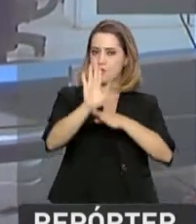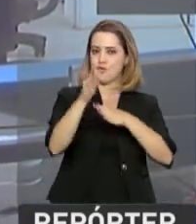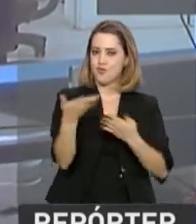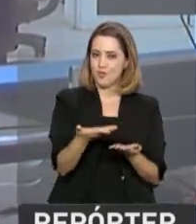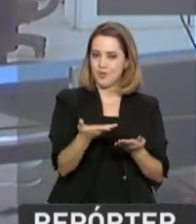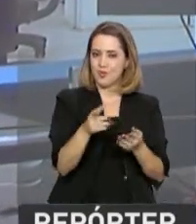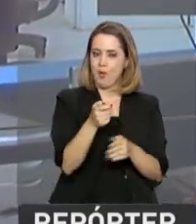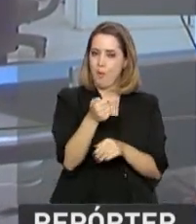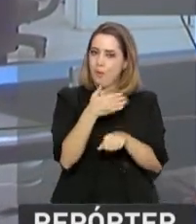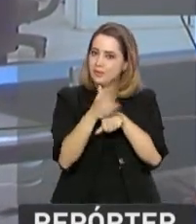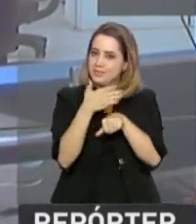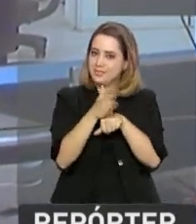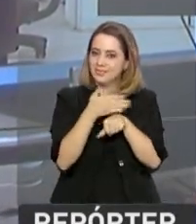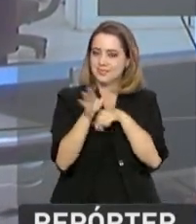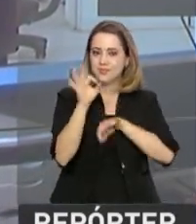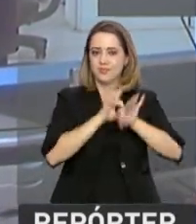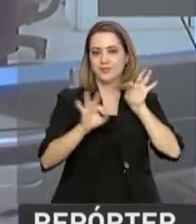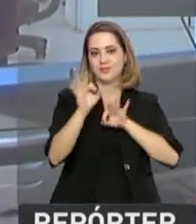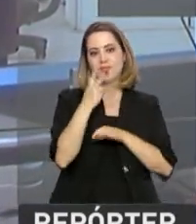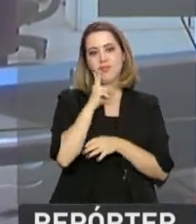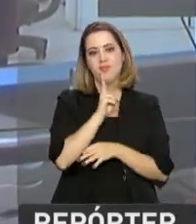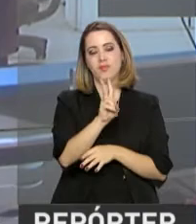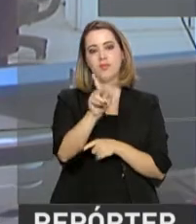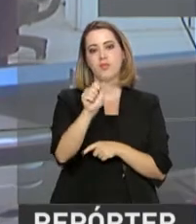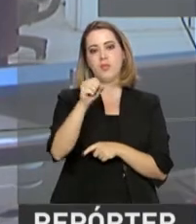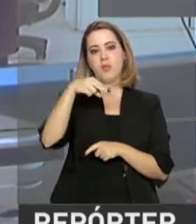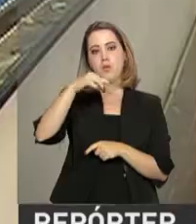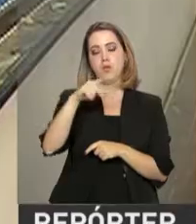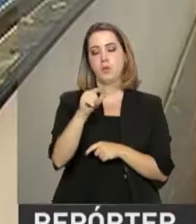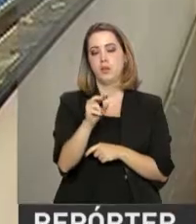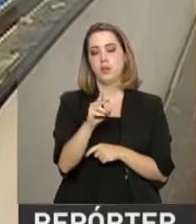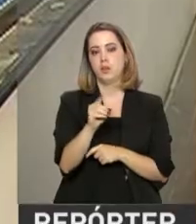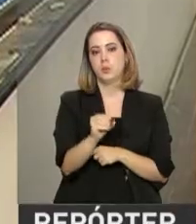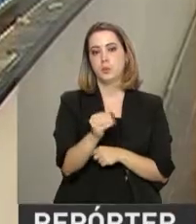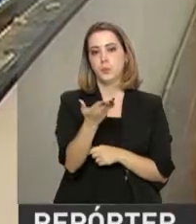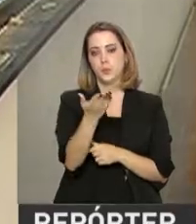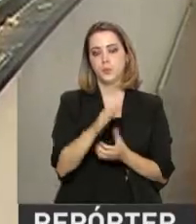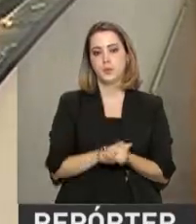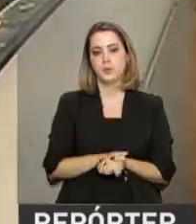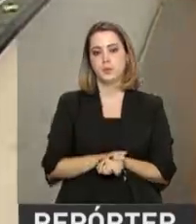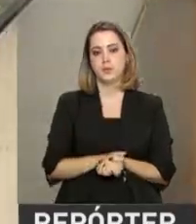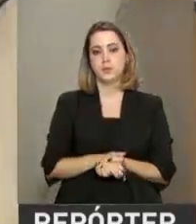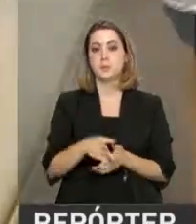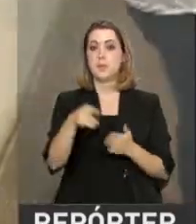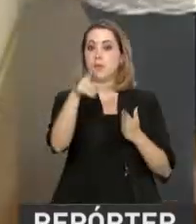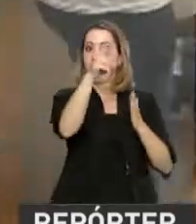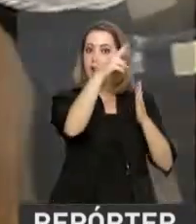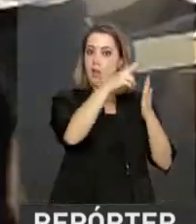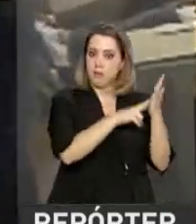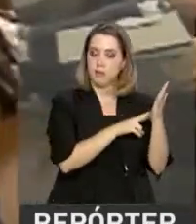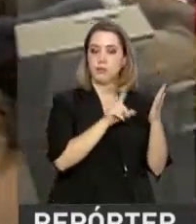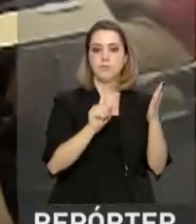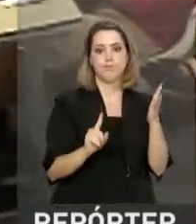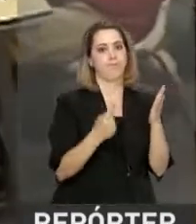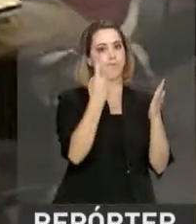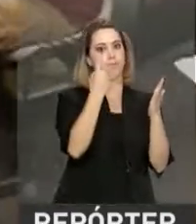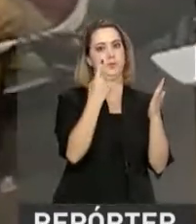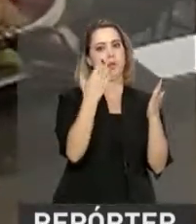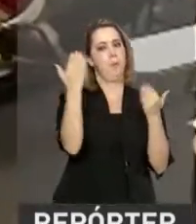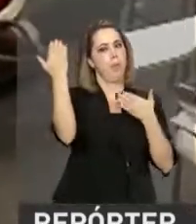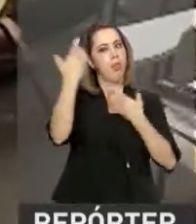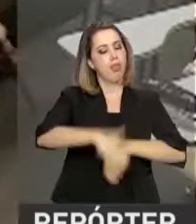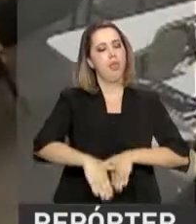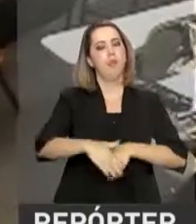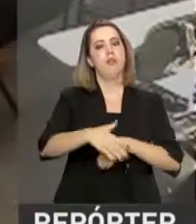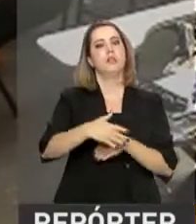reta final de preparação veja na reportagem de leonardo meira a redação é uma das etapas do enem que